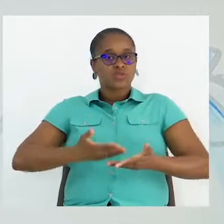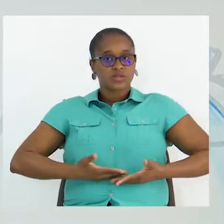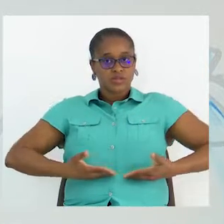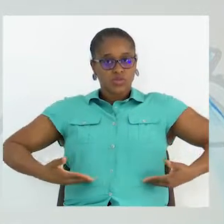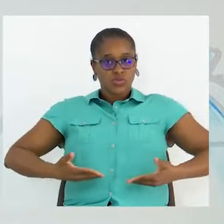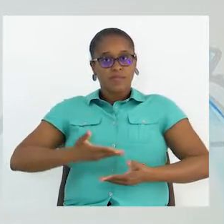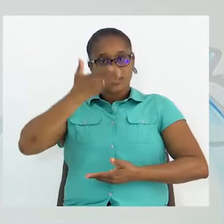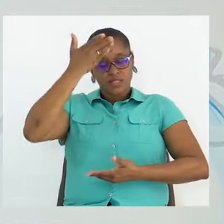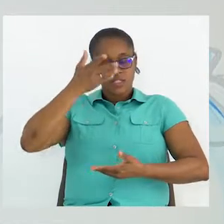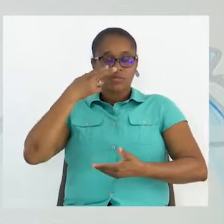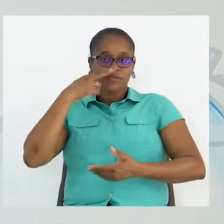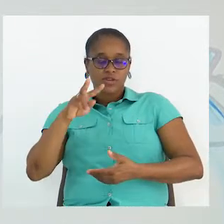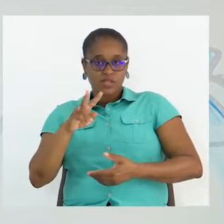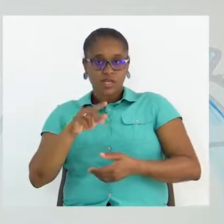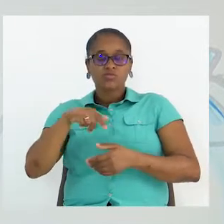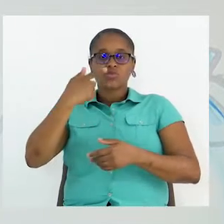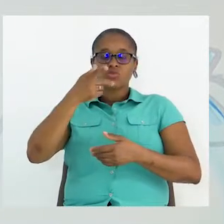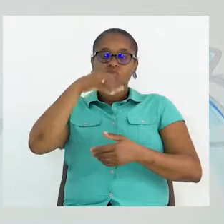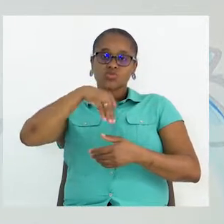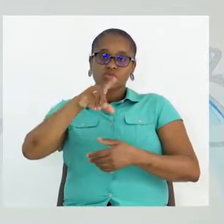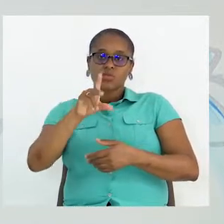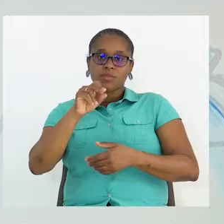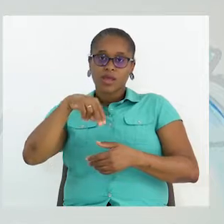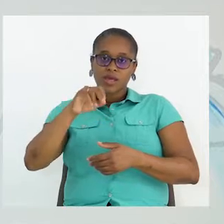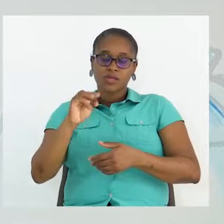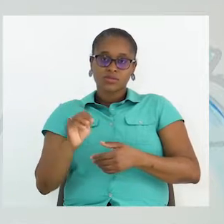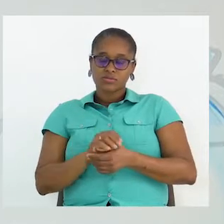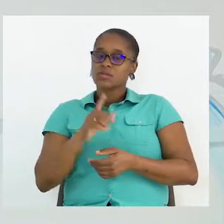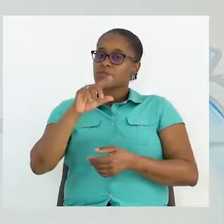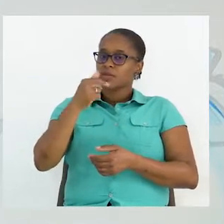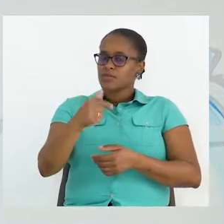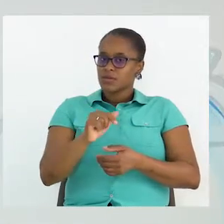Então, vejamos outros planos. Temos ainda o